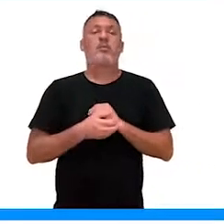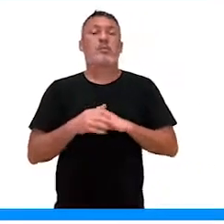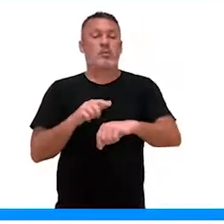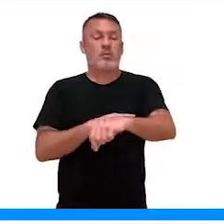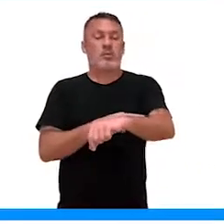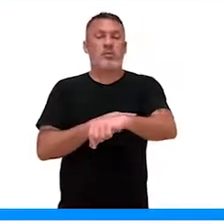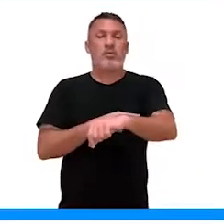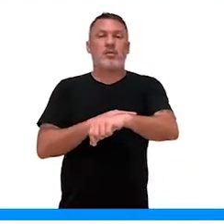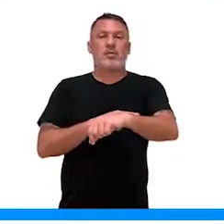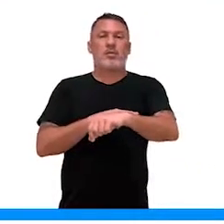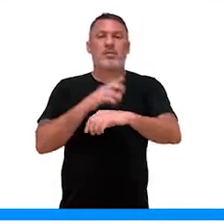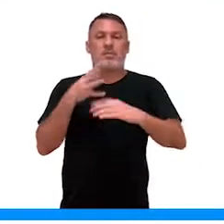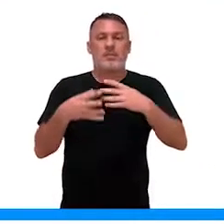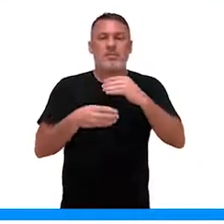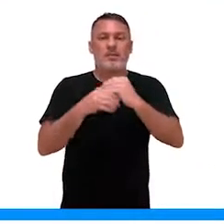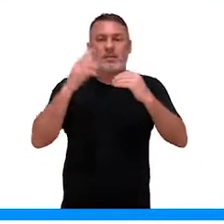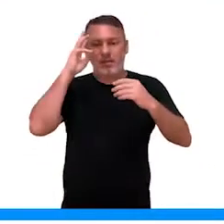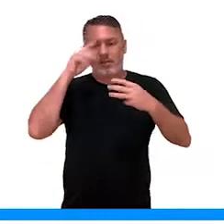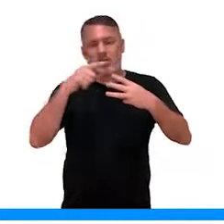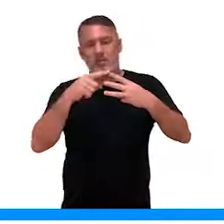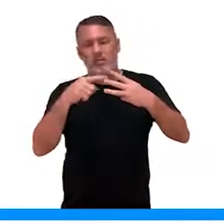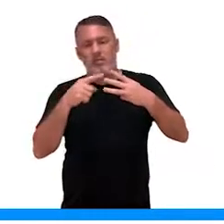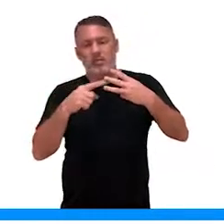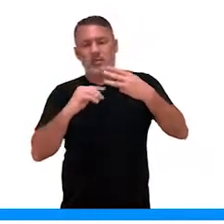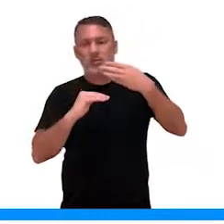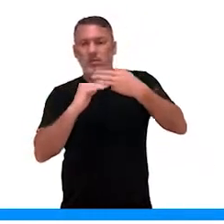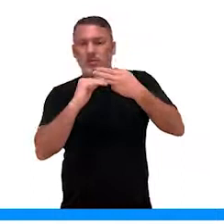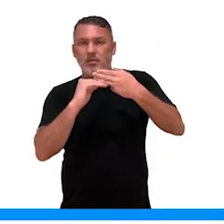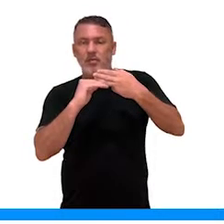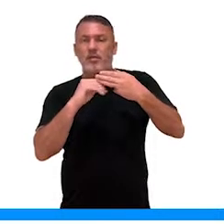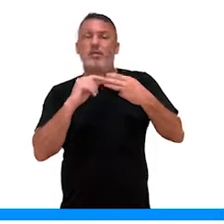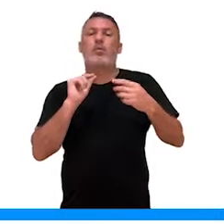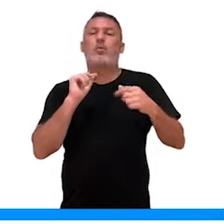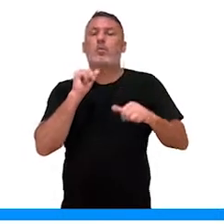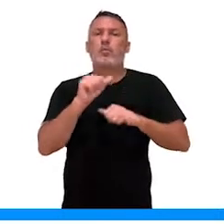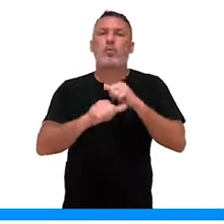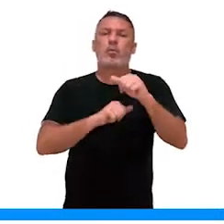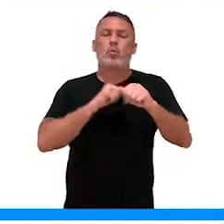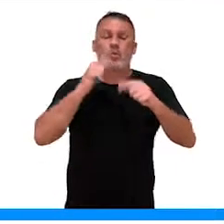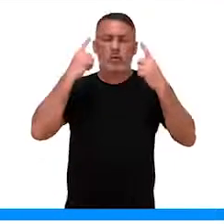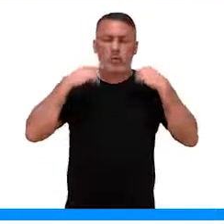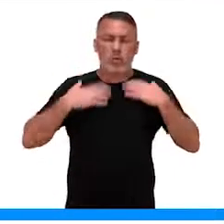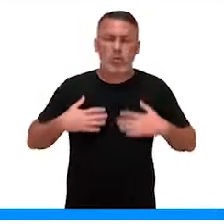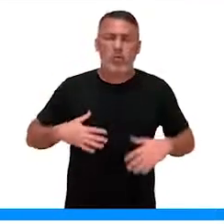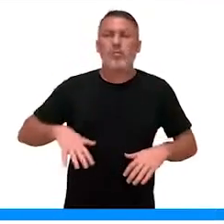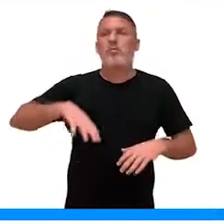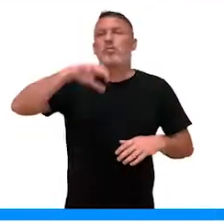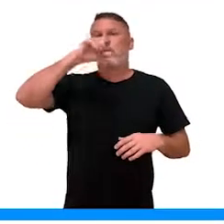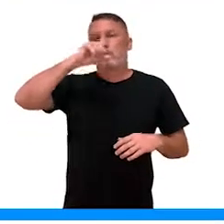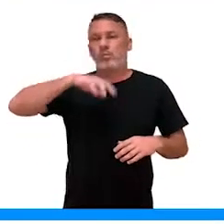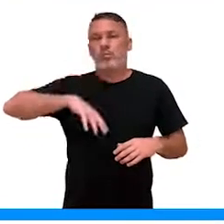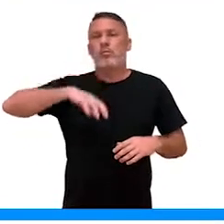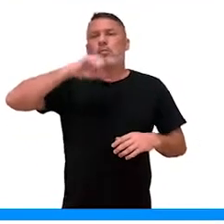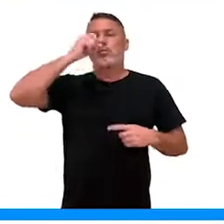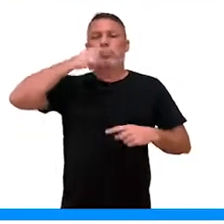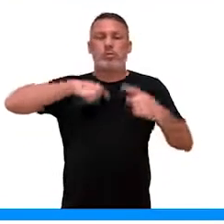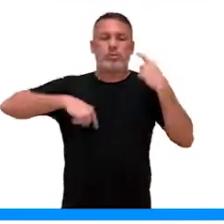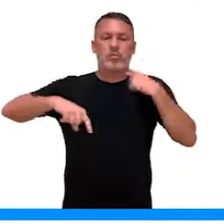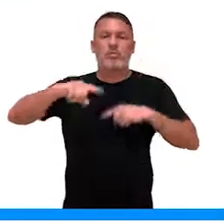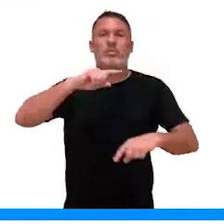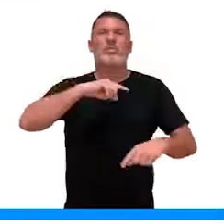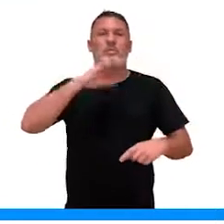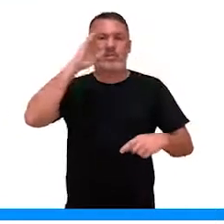interno que a gente tinha, vai dar origem ao aparelho respiratório, ao tubo digestivo, que a gente viu que foi assim que foi formado